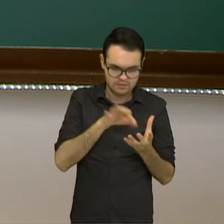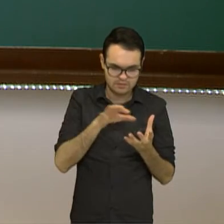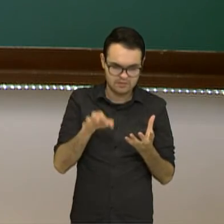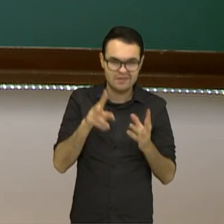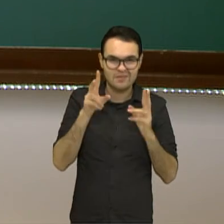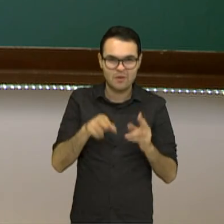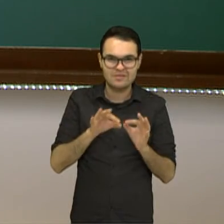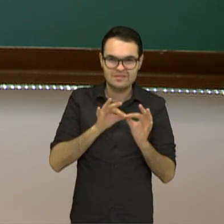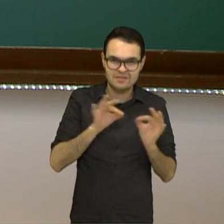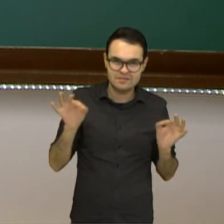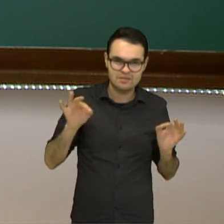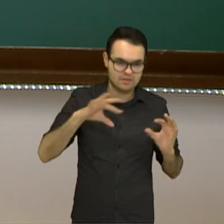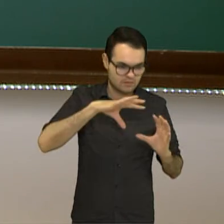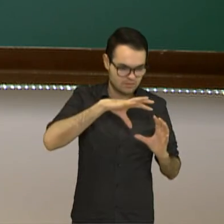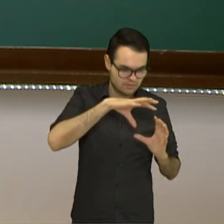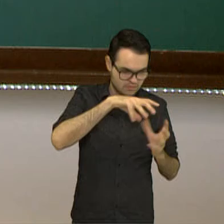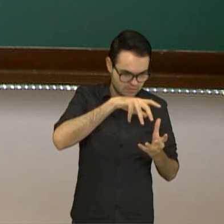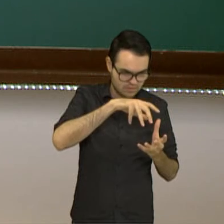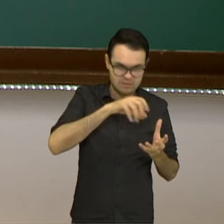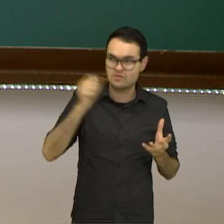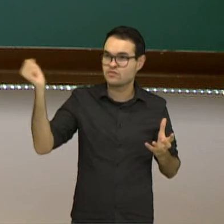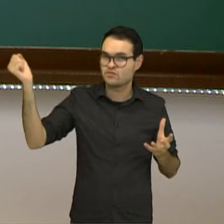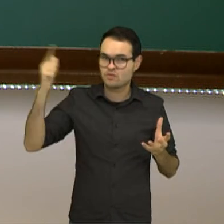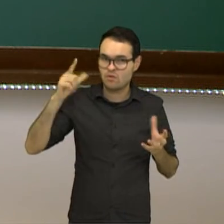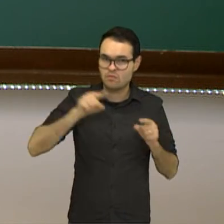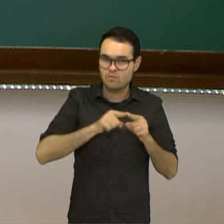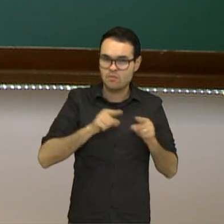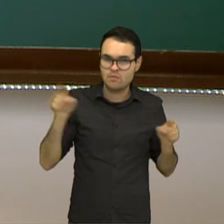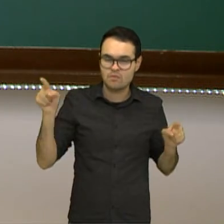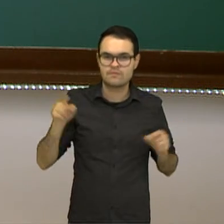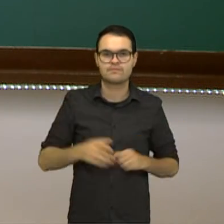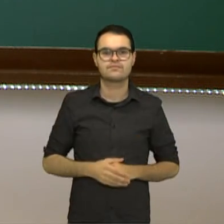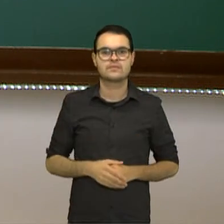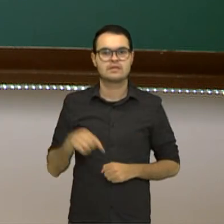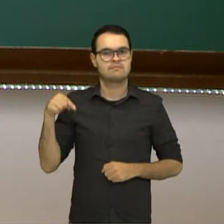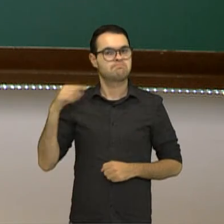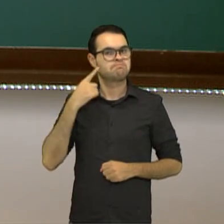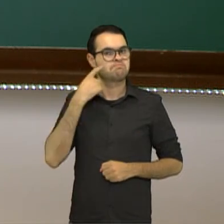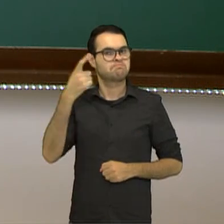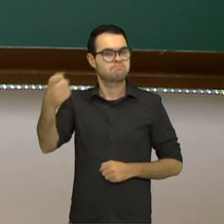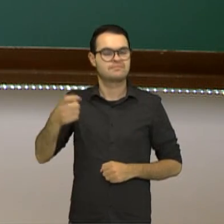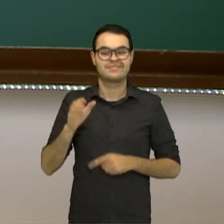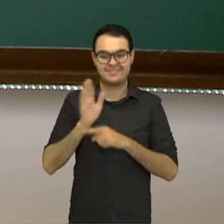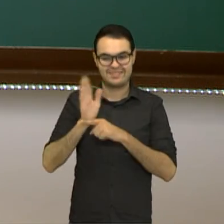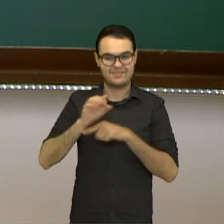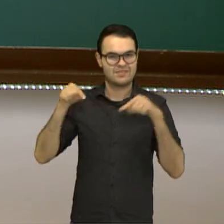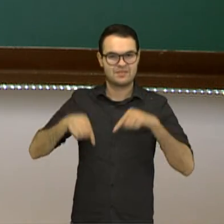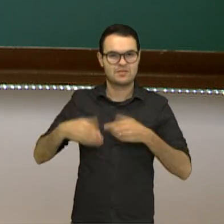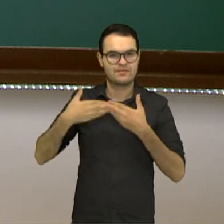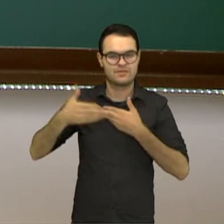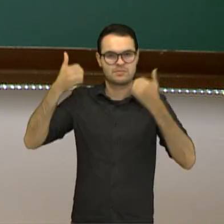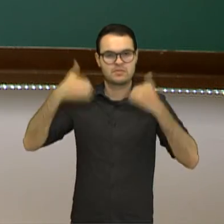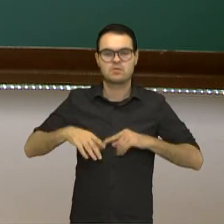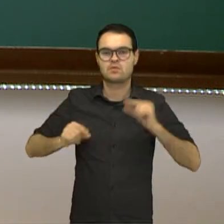Sol. Interessante isso, né? Muito bem. Então, nesse vídeo, a gente viu o quê? A